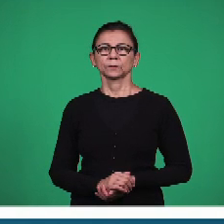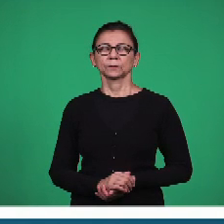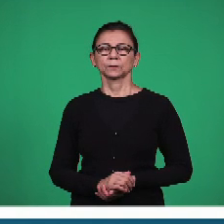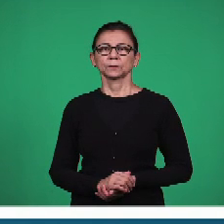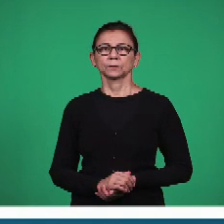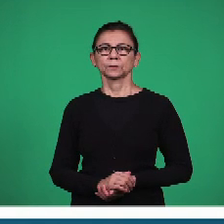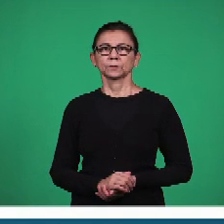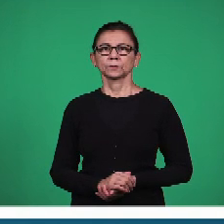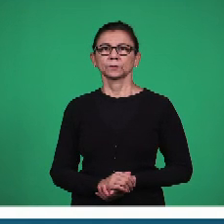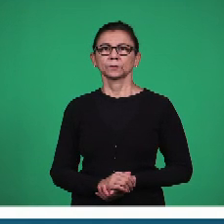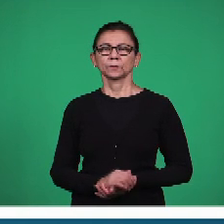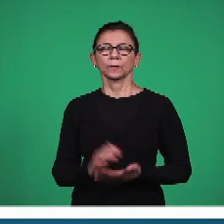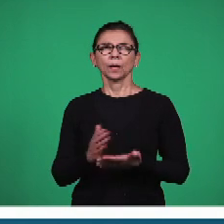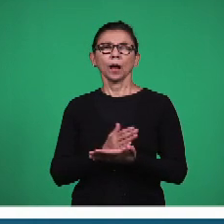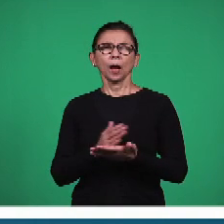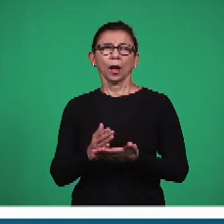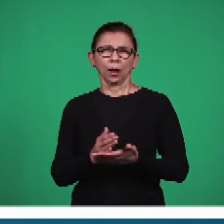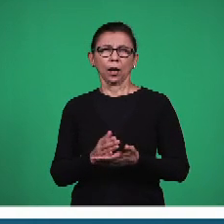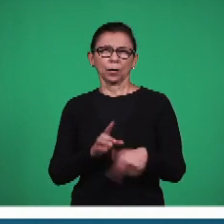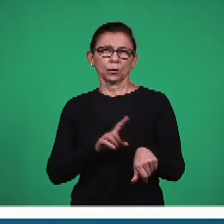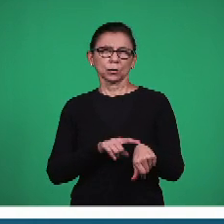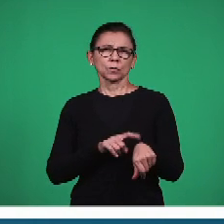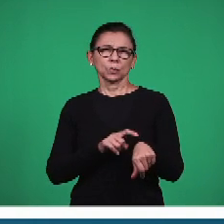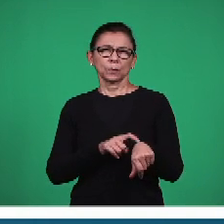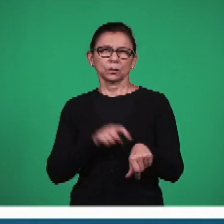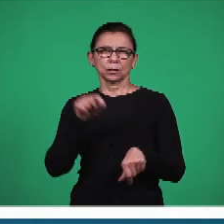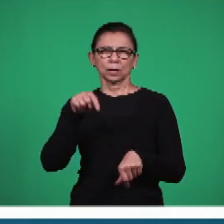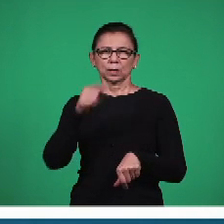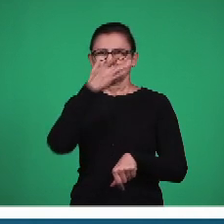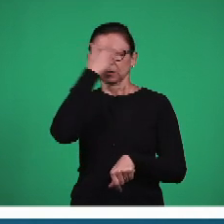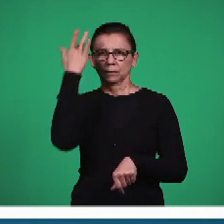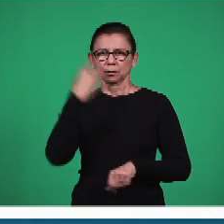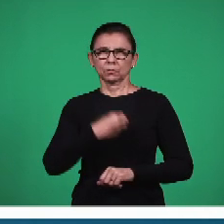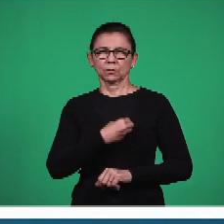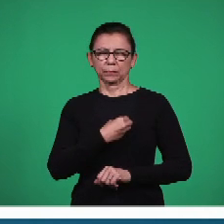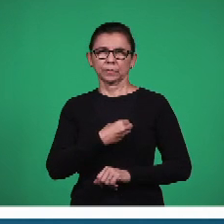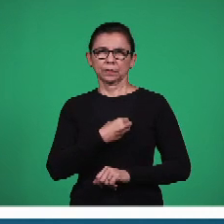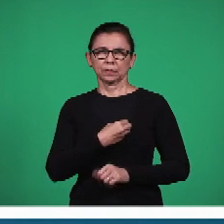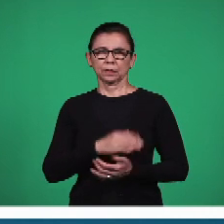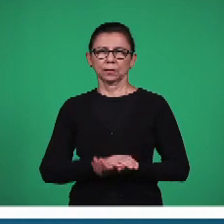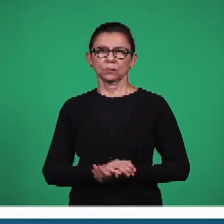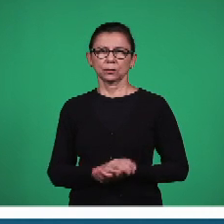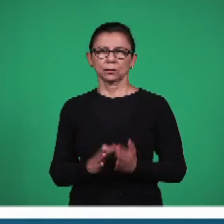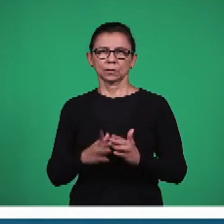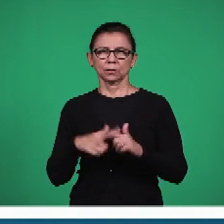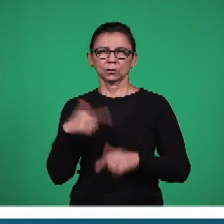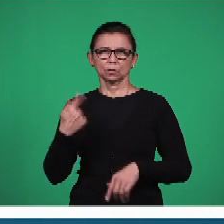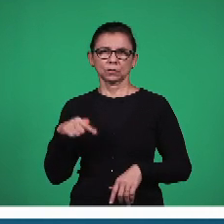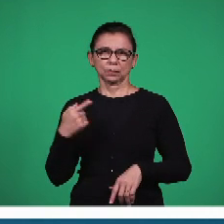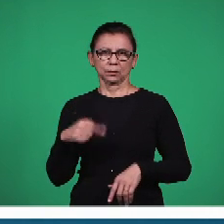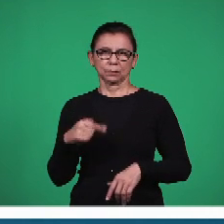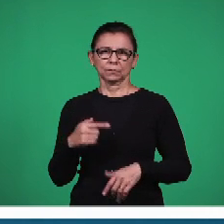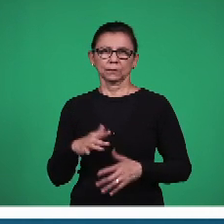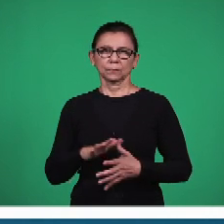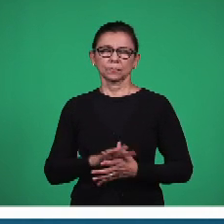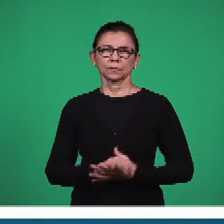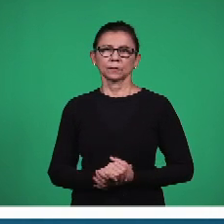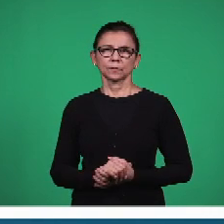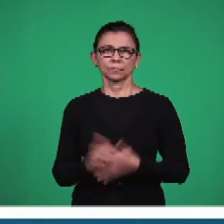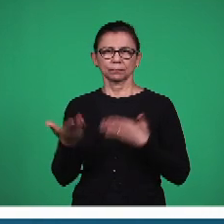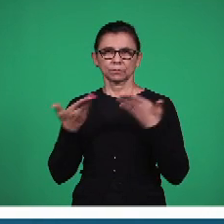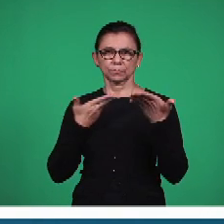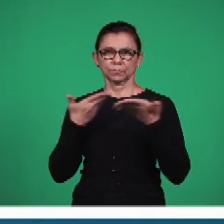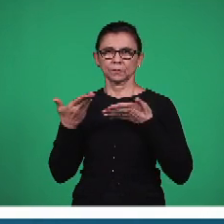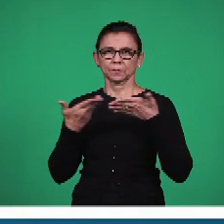Em alguns instantes aqui, os irmãos que estão conosco aqui da Igreja de Queimados, eles já vão trazer a contribuição